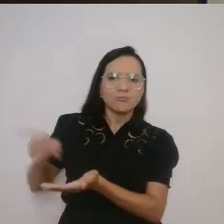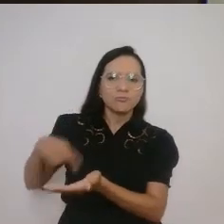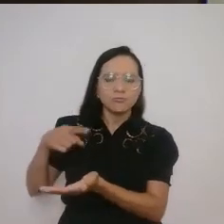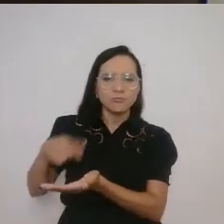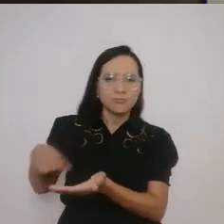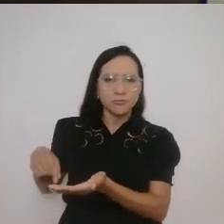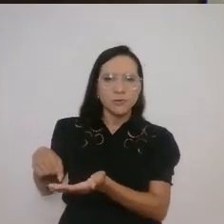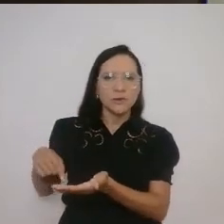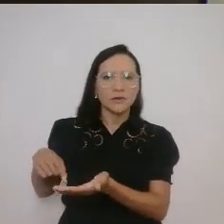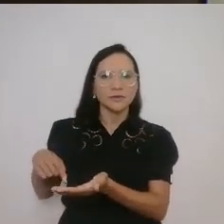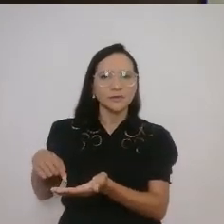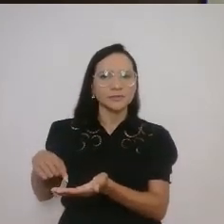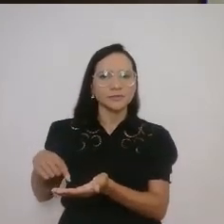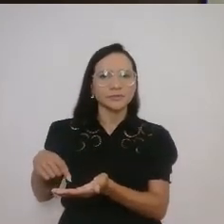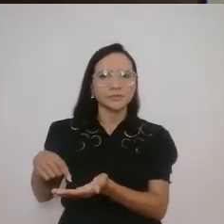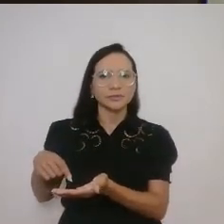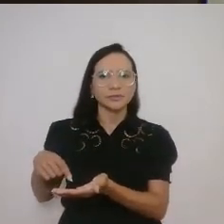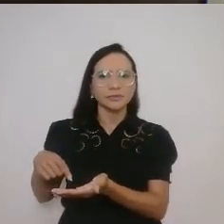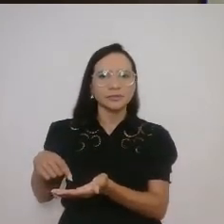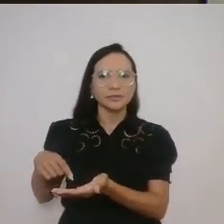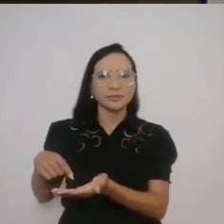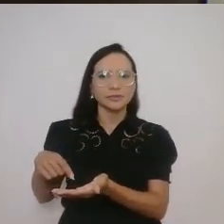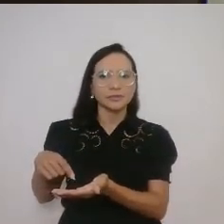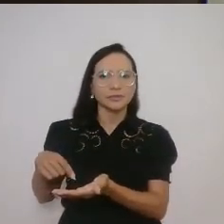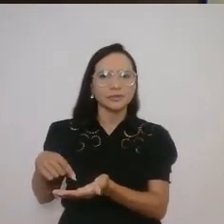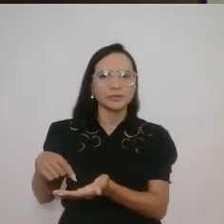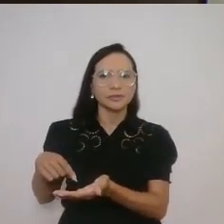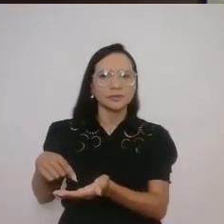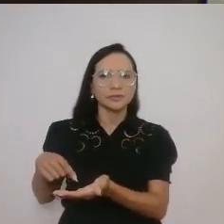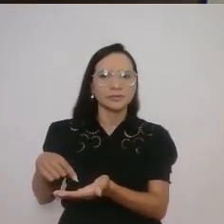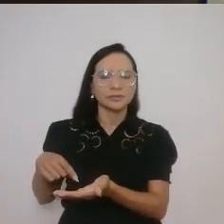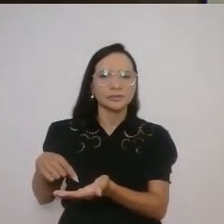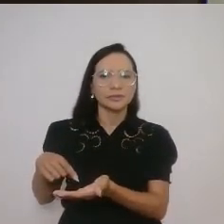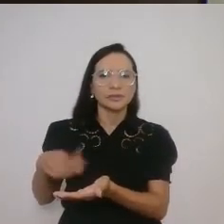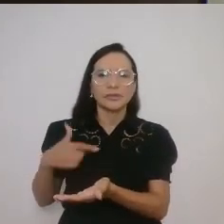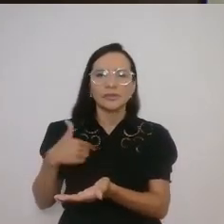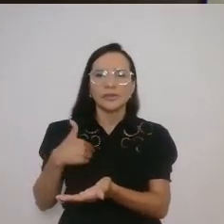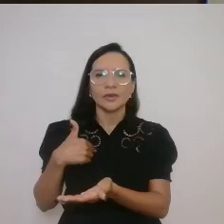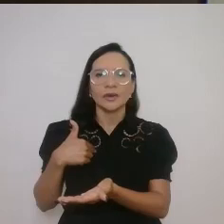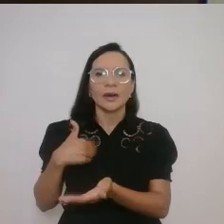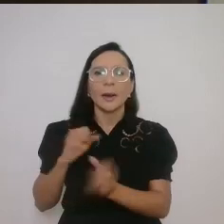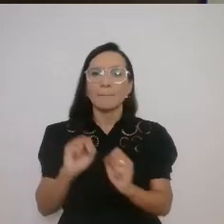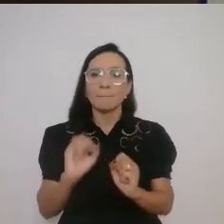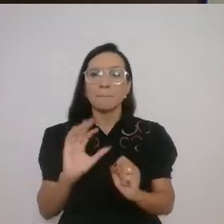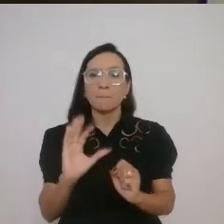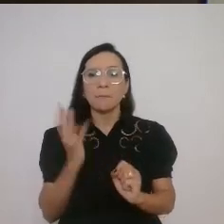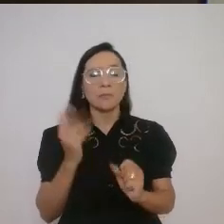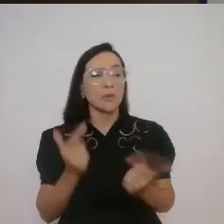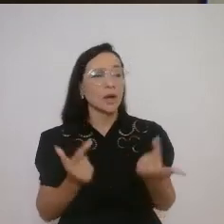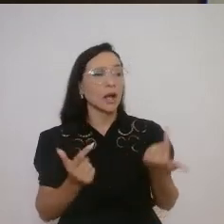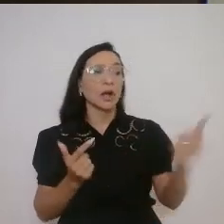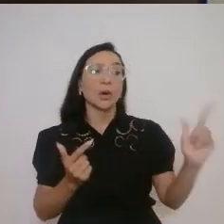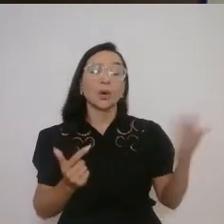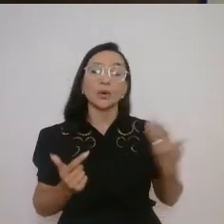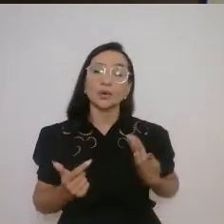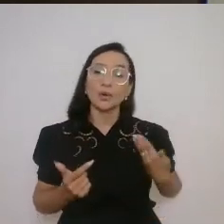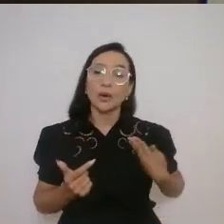suspender aquela pontuação, não vai ser o entendimento do colega.